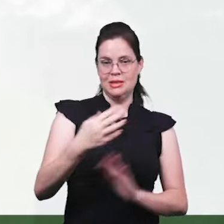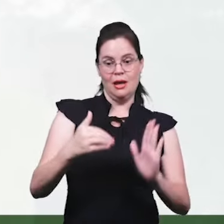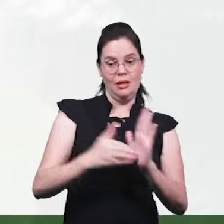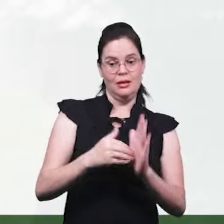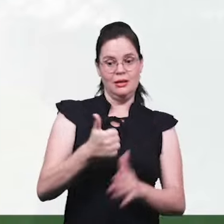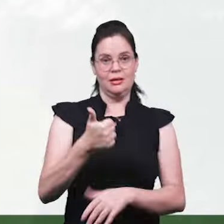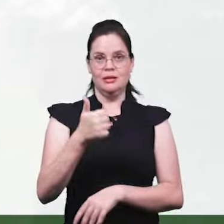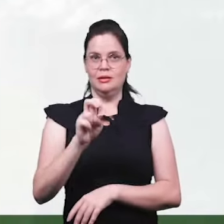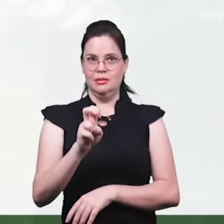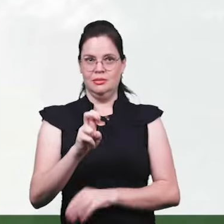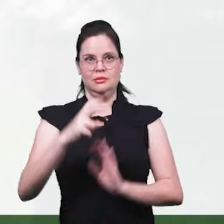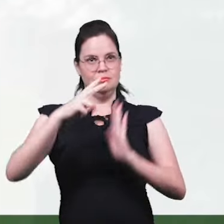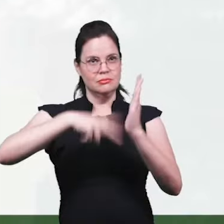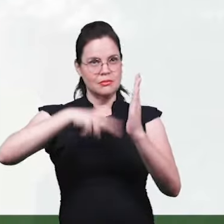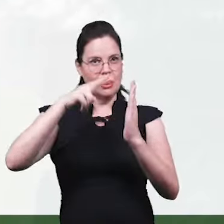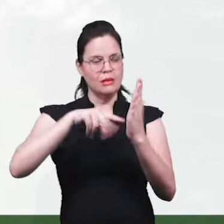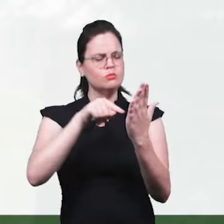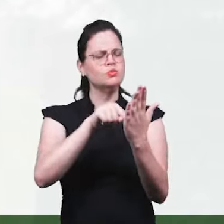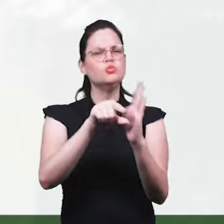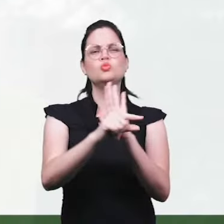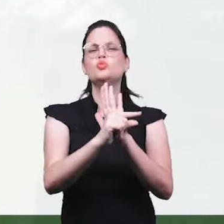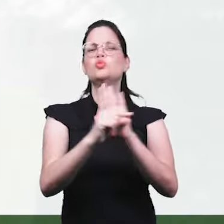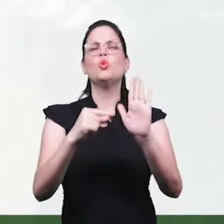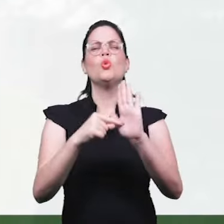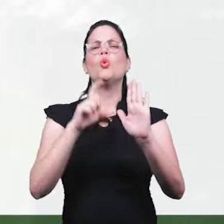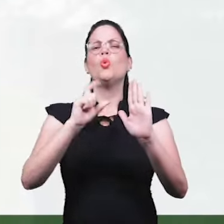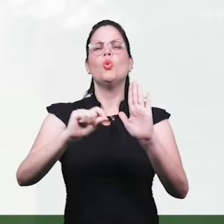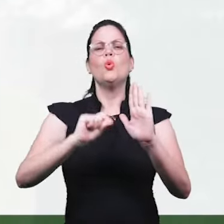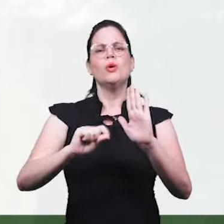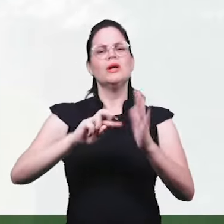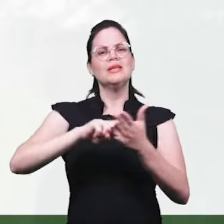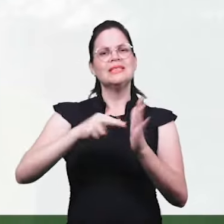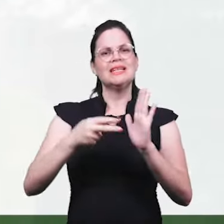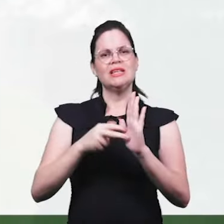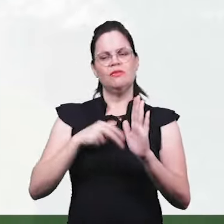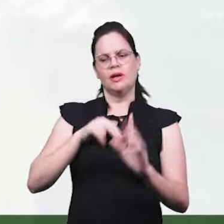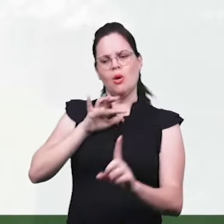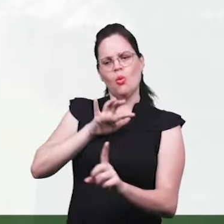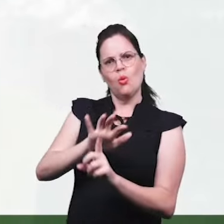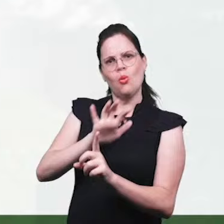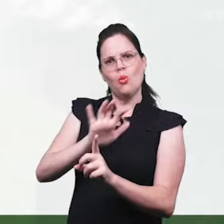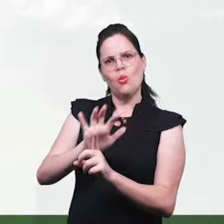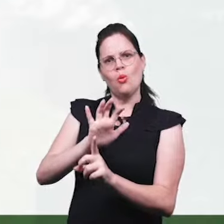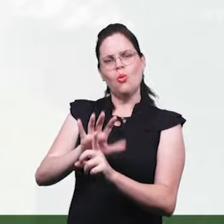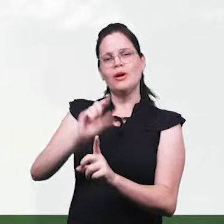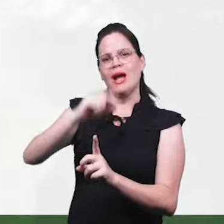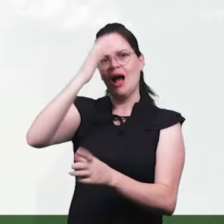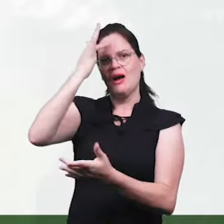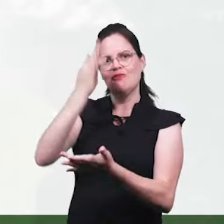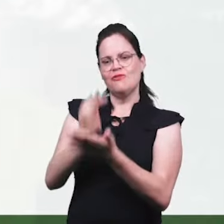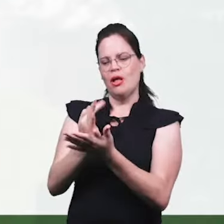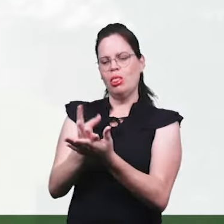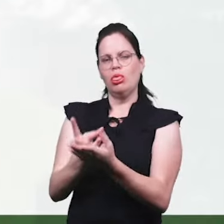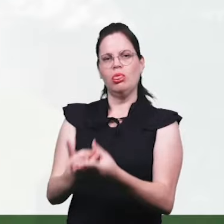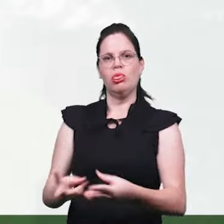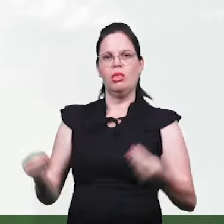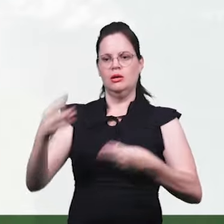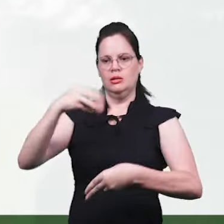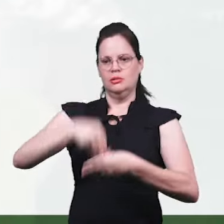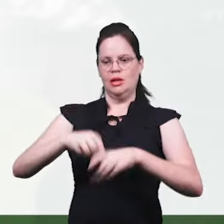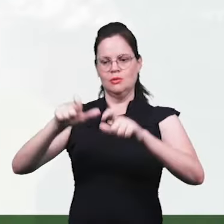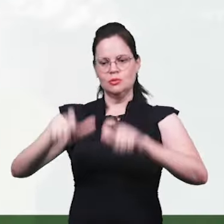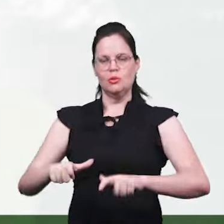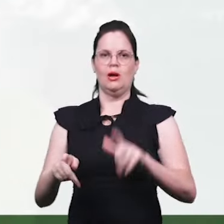a 15, o que contaminou e descaracterizou a fé verdadeira na igreja